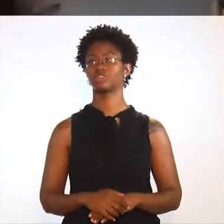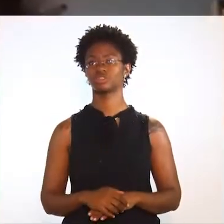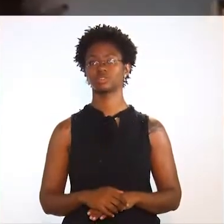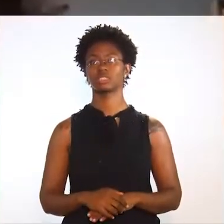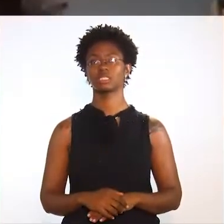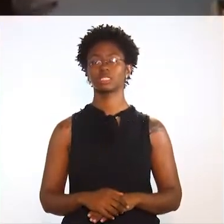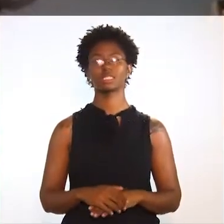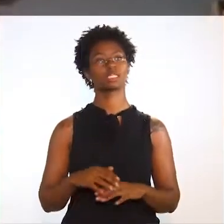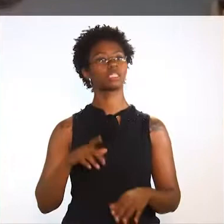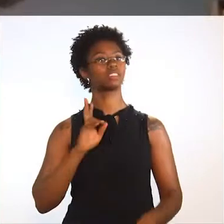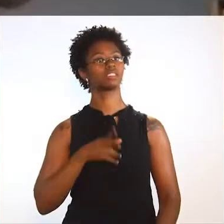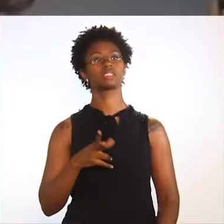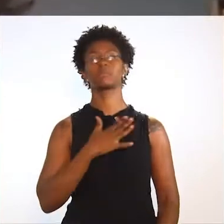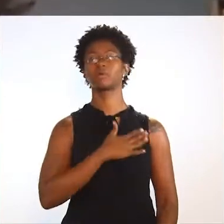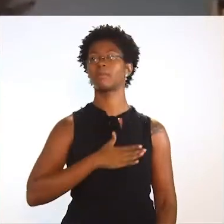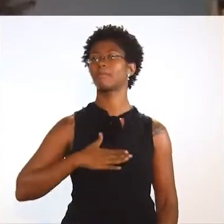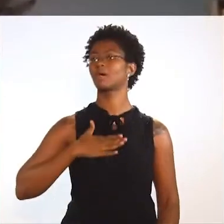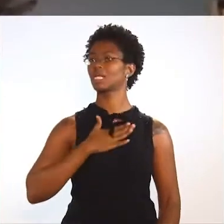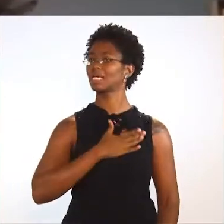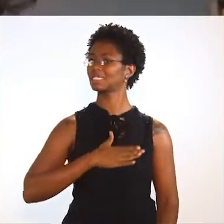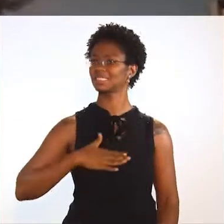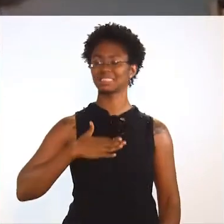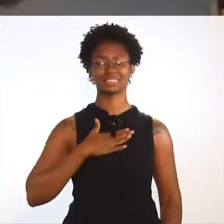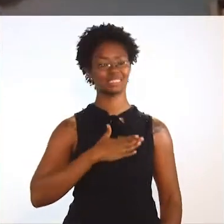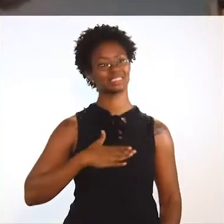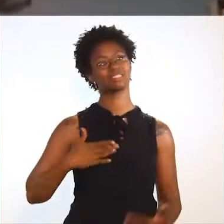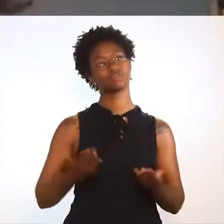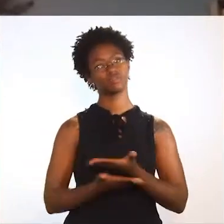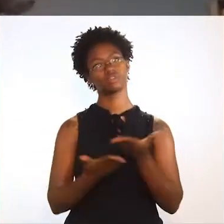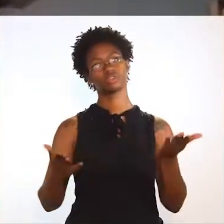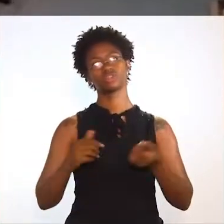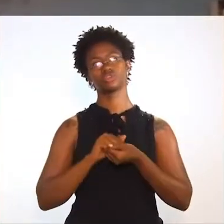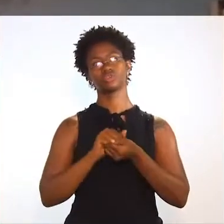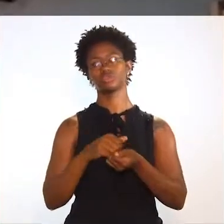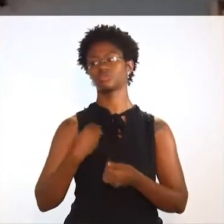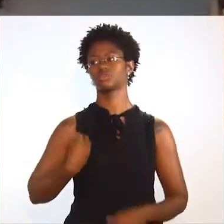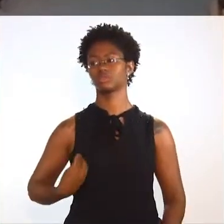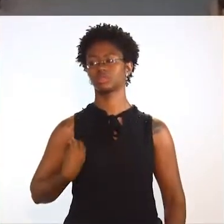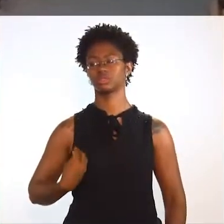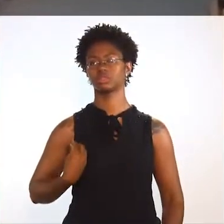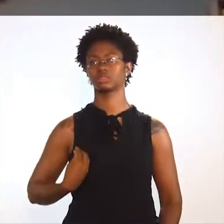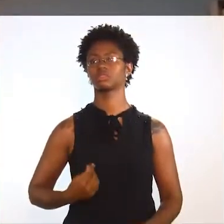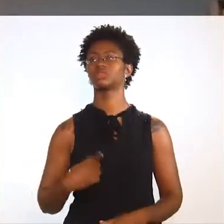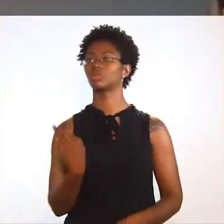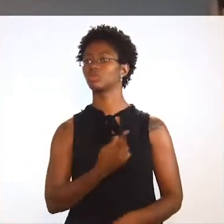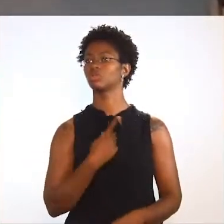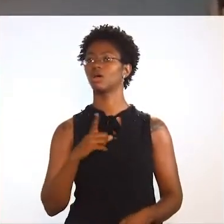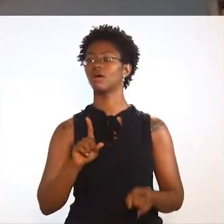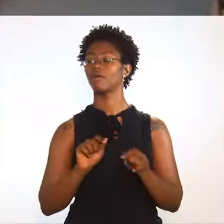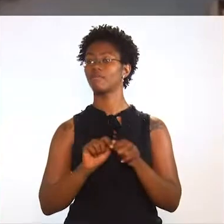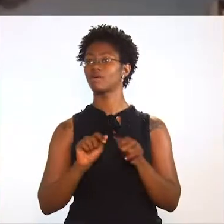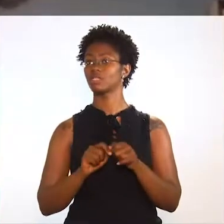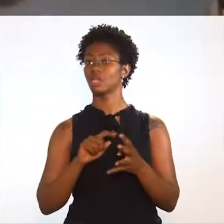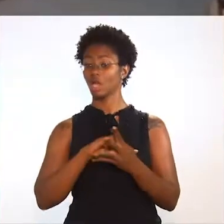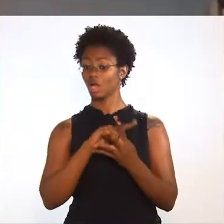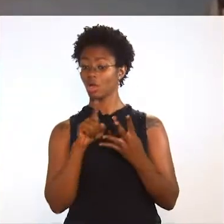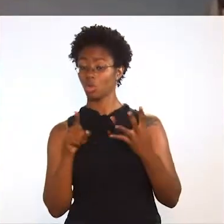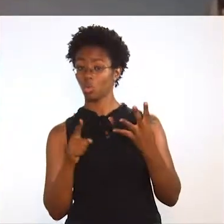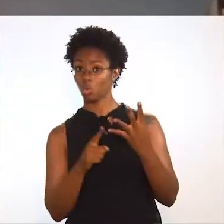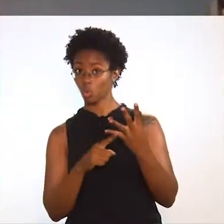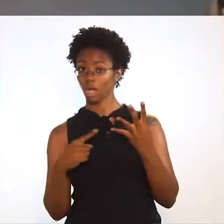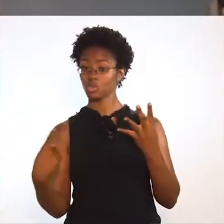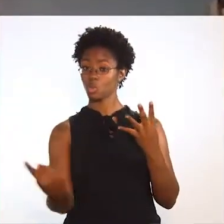aprendizado. Então, para mim, é sempre um prazer ter vocês aqui. A roda ela vai A gente vai fazer 4 rodadas